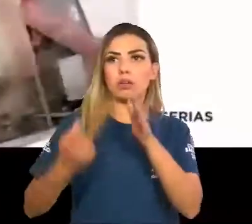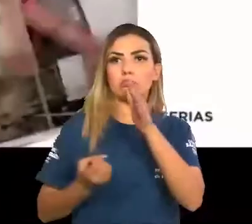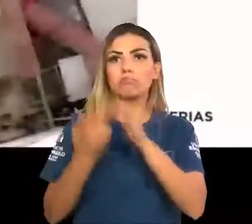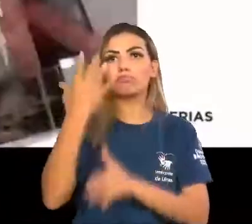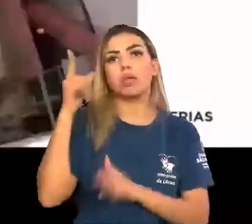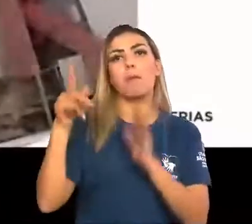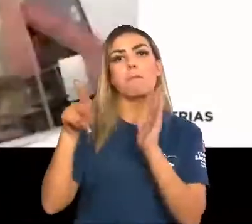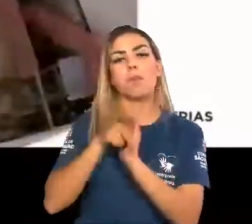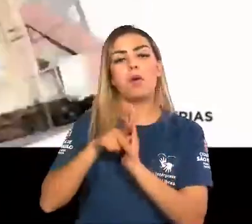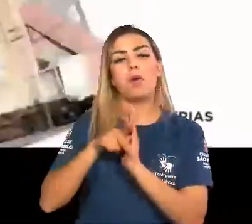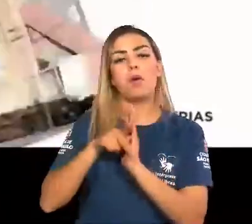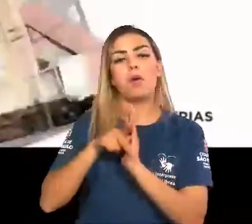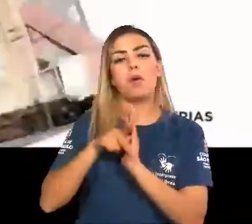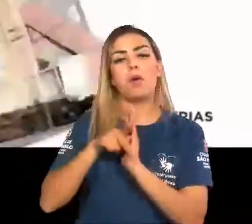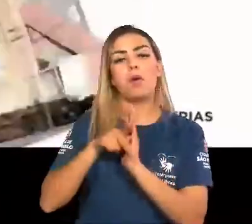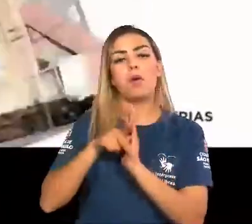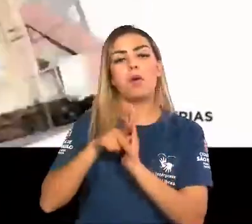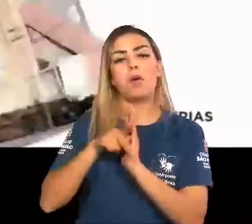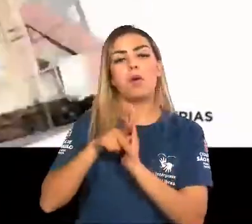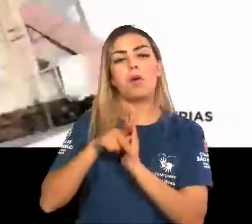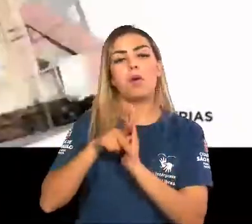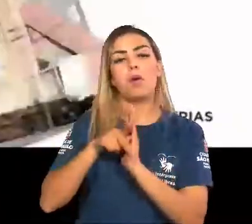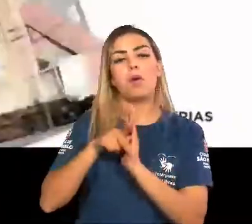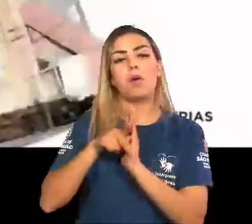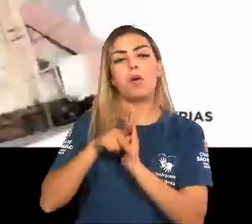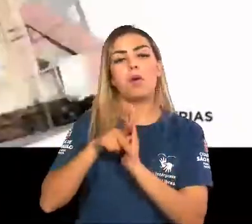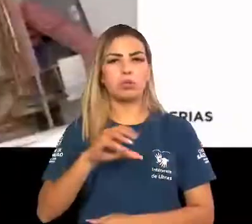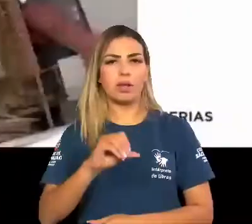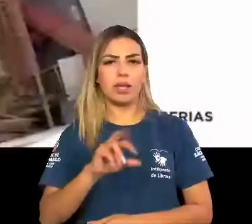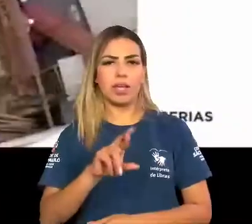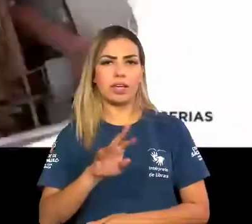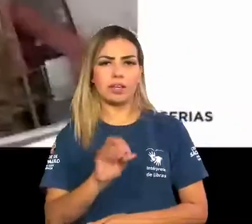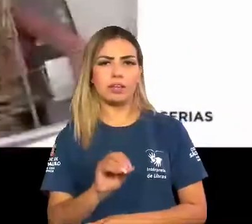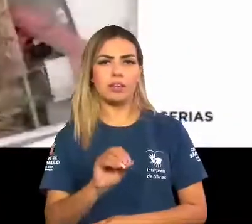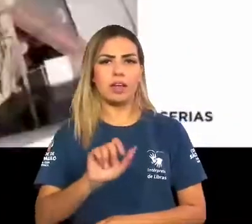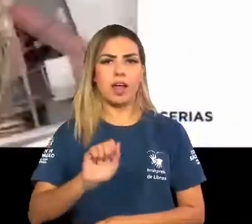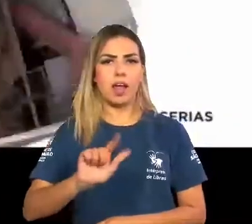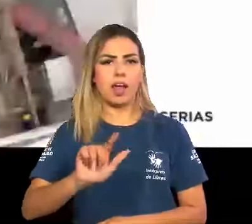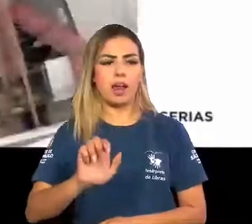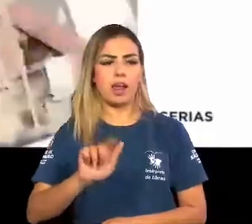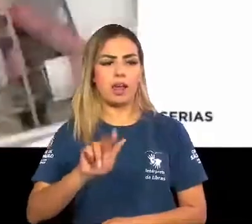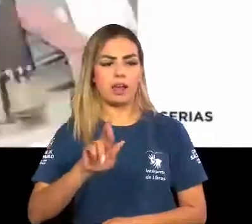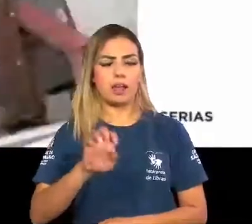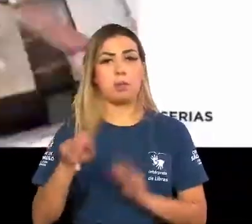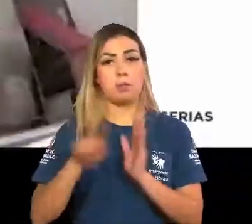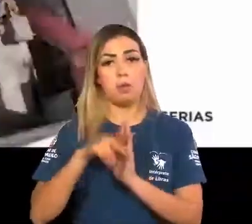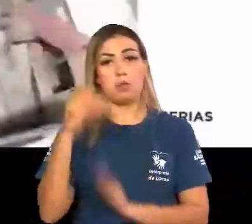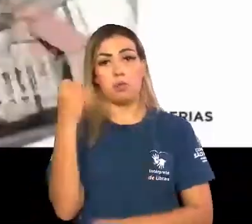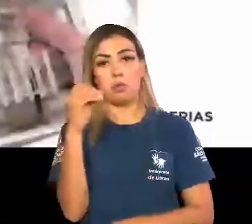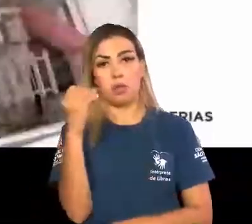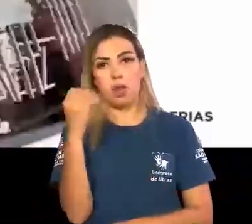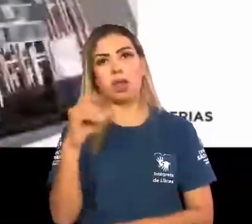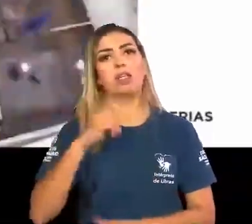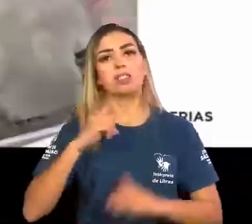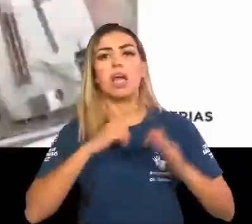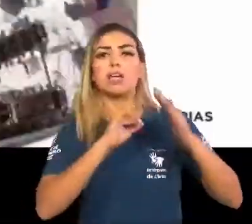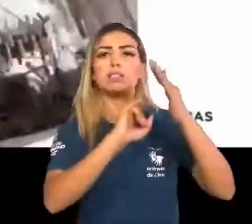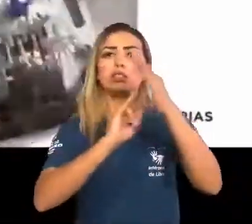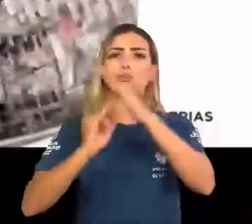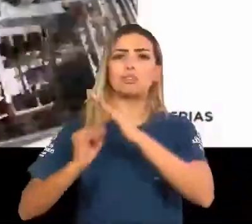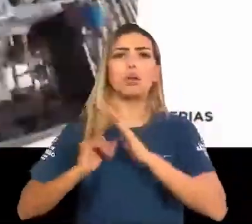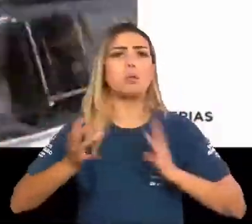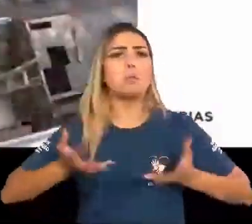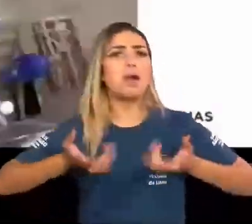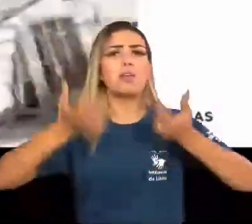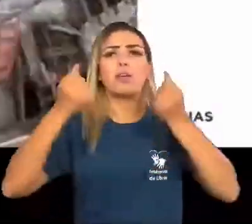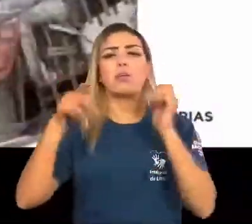Porto Alegre, foram fechados acordos de cooperação e parceria com instituições relevantes do